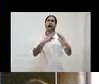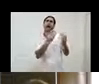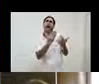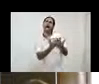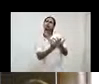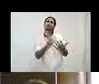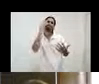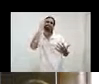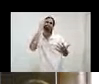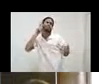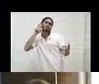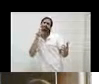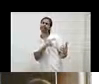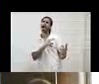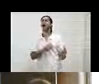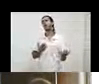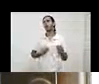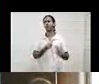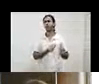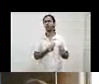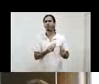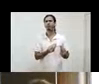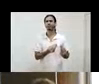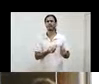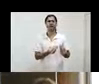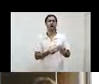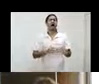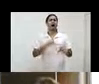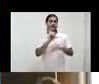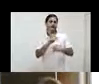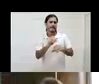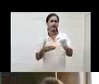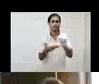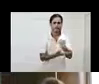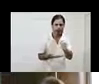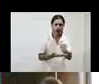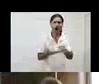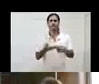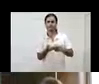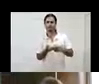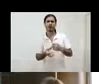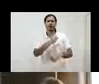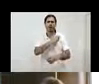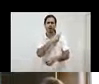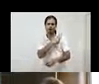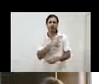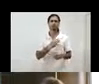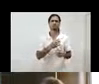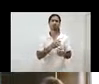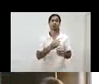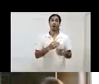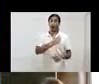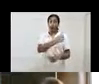universidade, ensino médio, ensino fundamental em contexto. Os alunos em contexto. As práticas